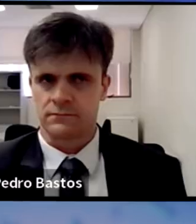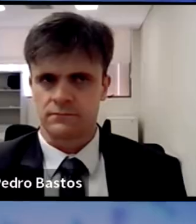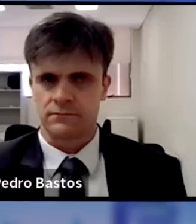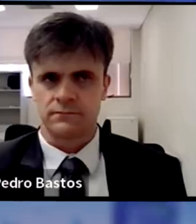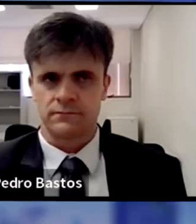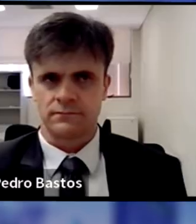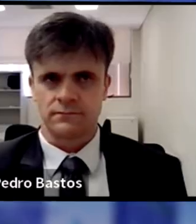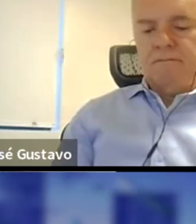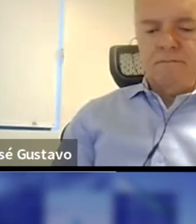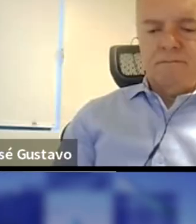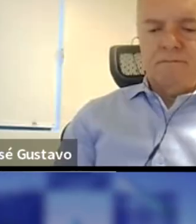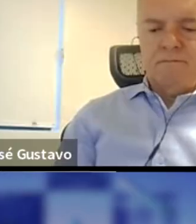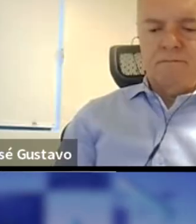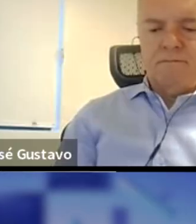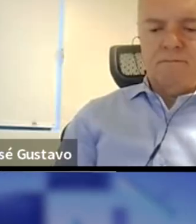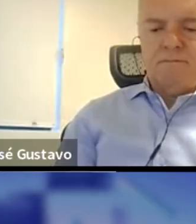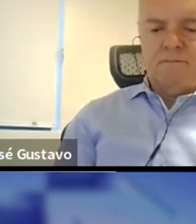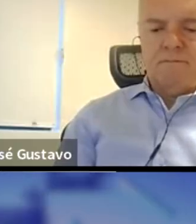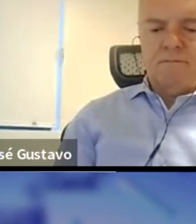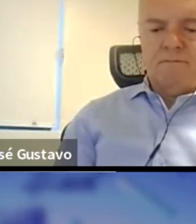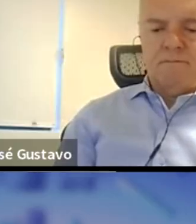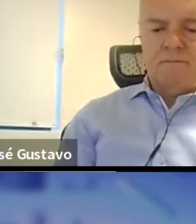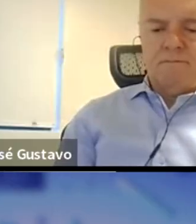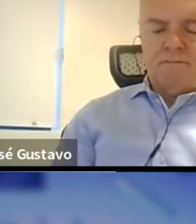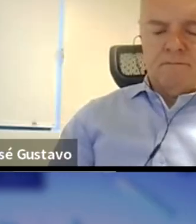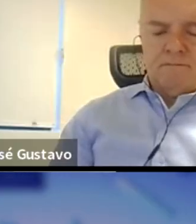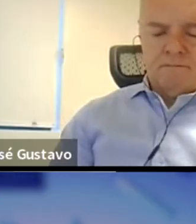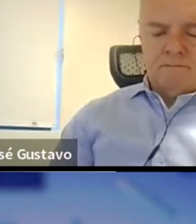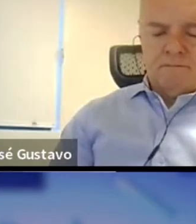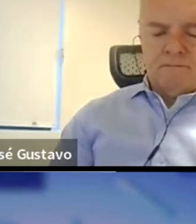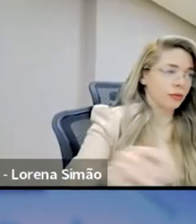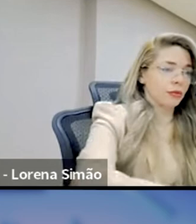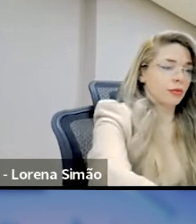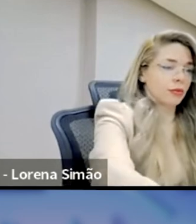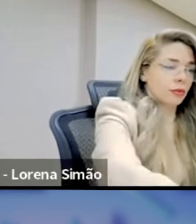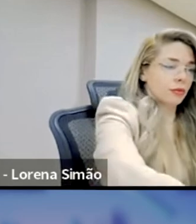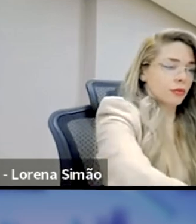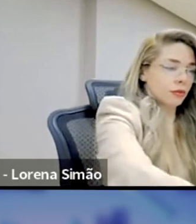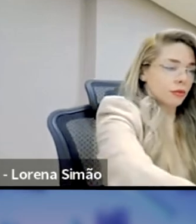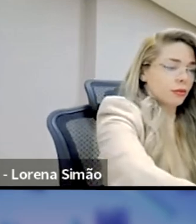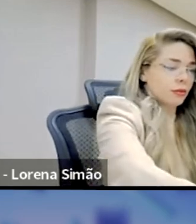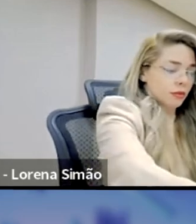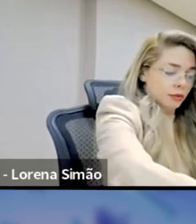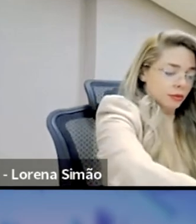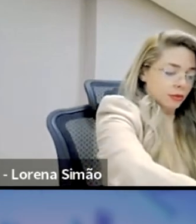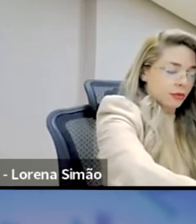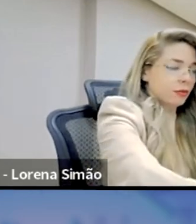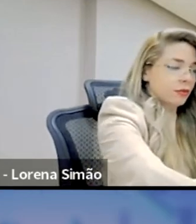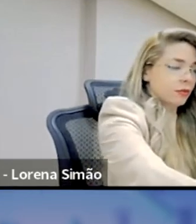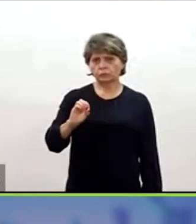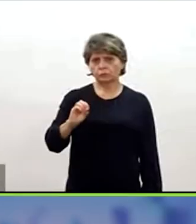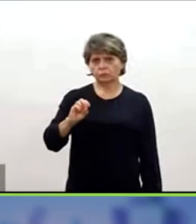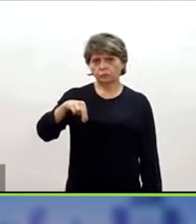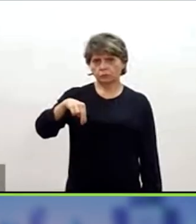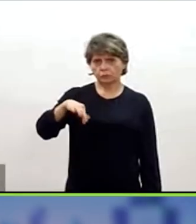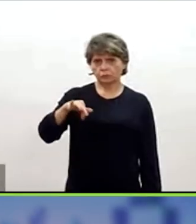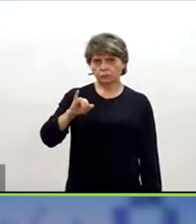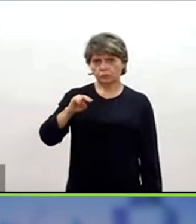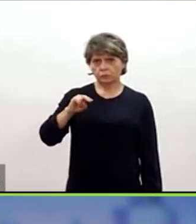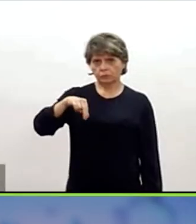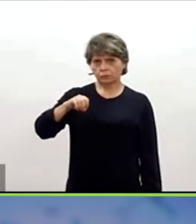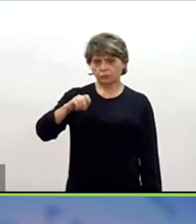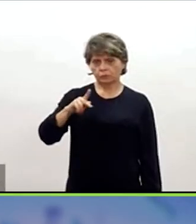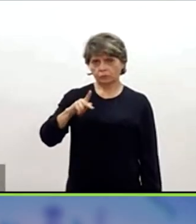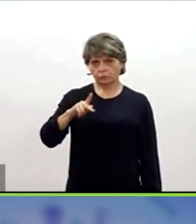e Pedro Bastos, do procurador de contas José Gustavo Ataíde e da secretária de plenário Lorena Simão. A